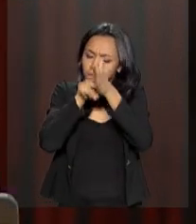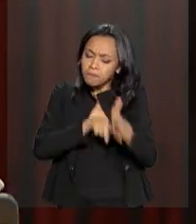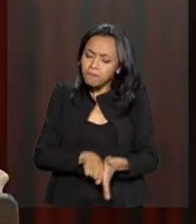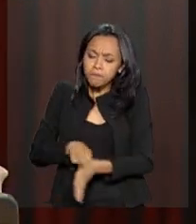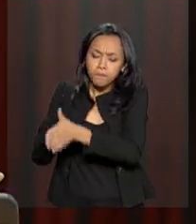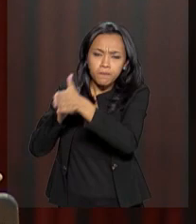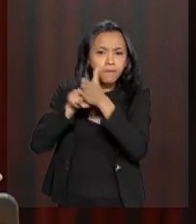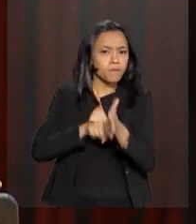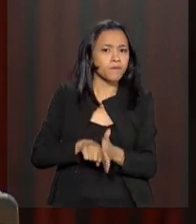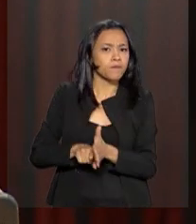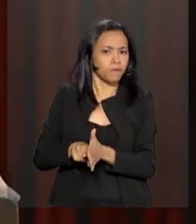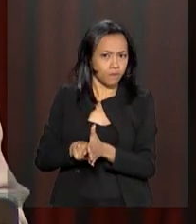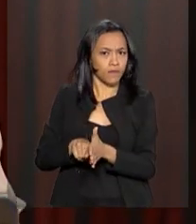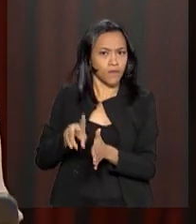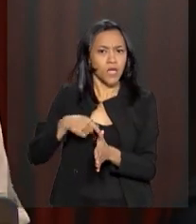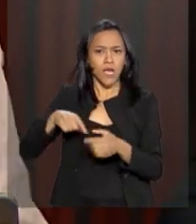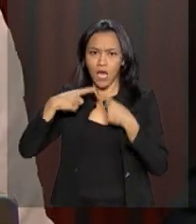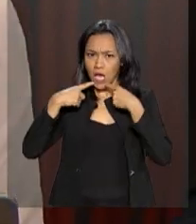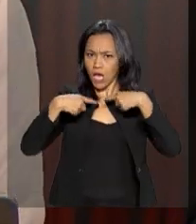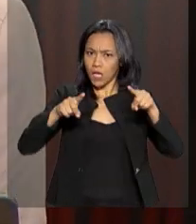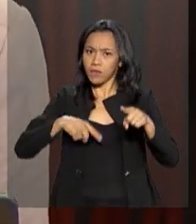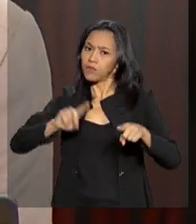verificação da denúncia e julgamento